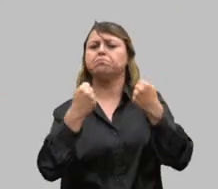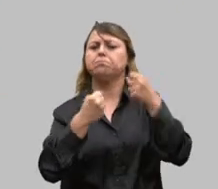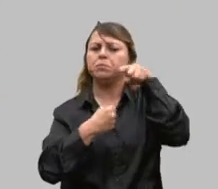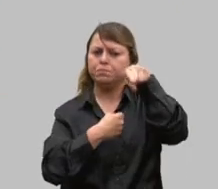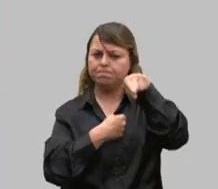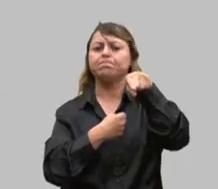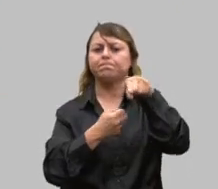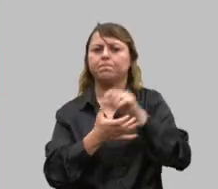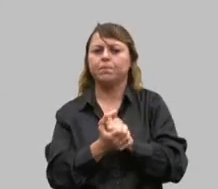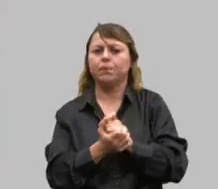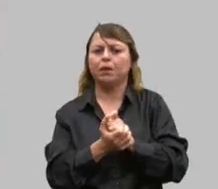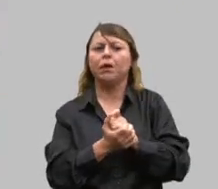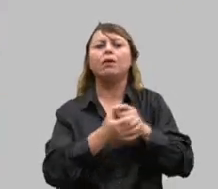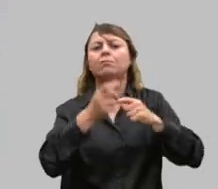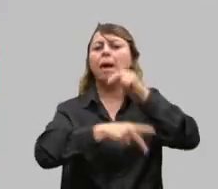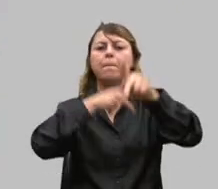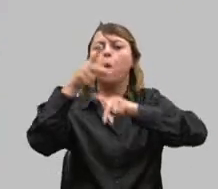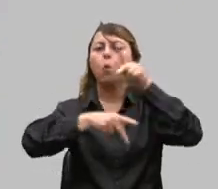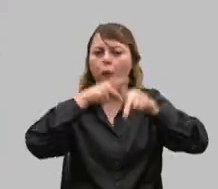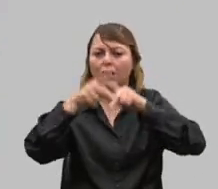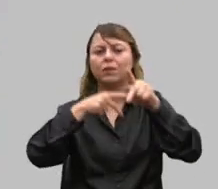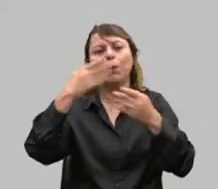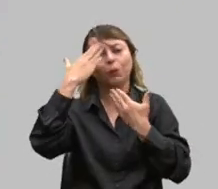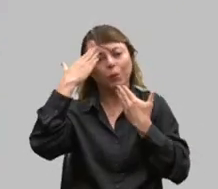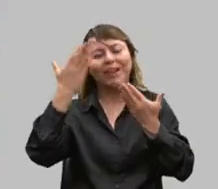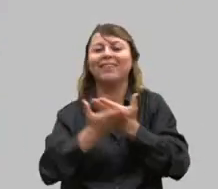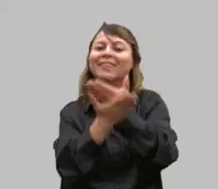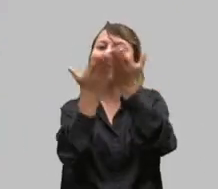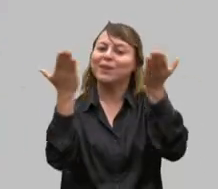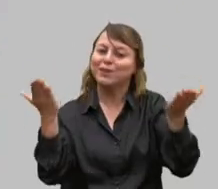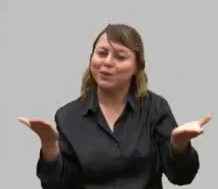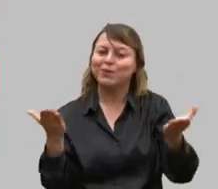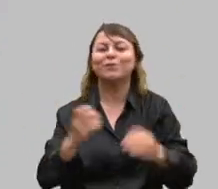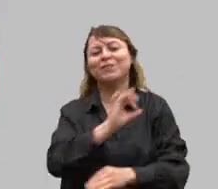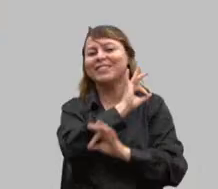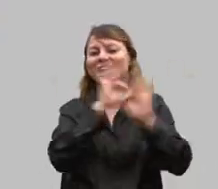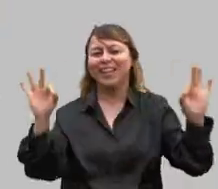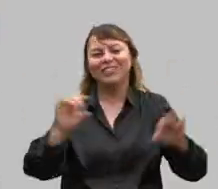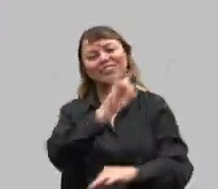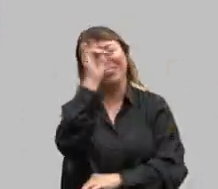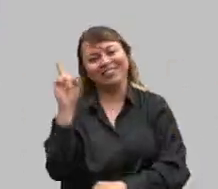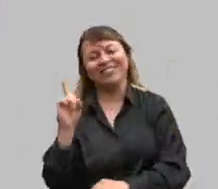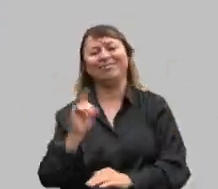da população Muito obrigado a todos e um excelente dia